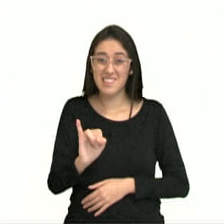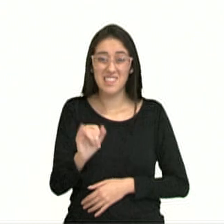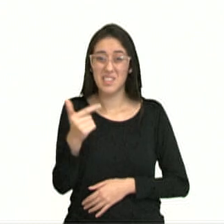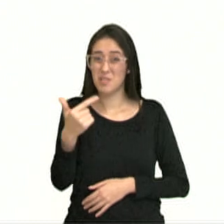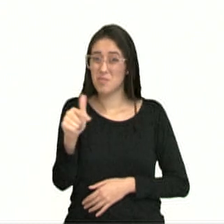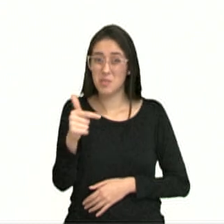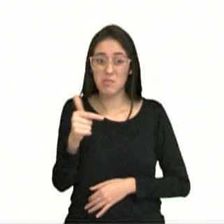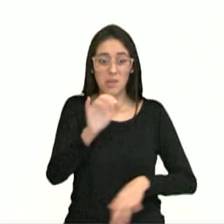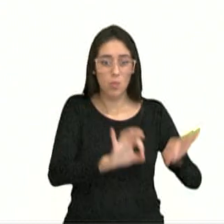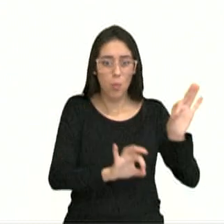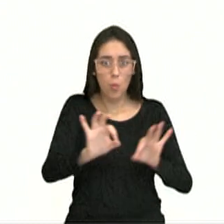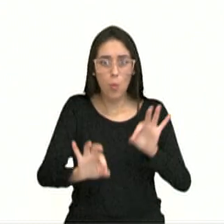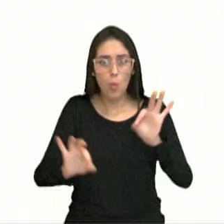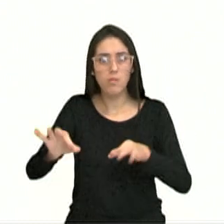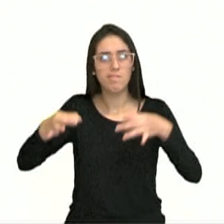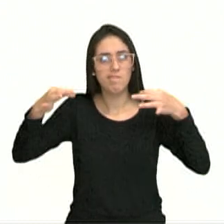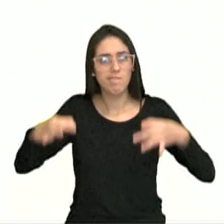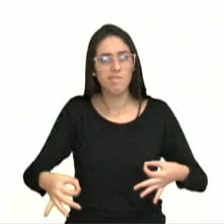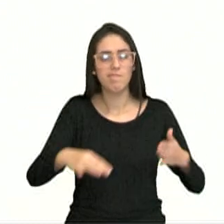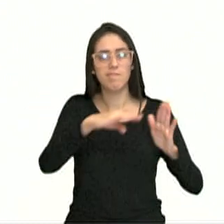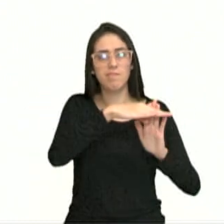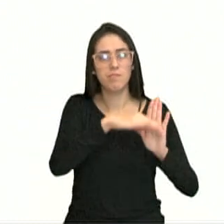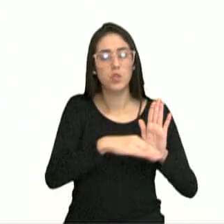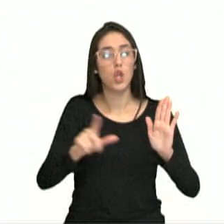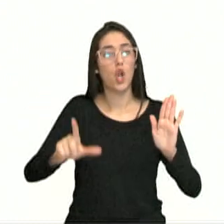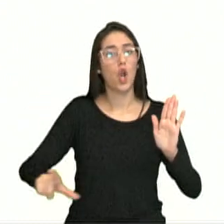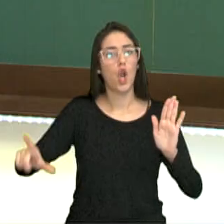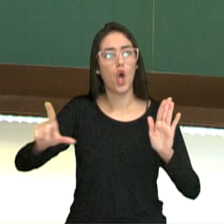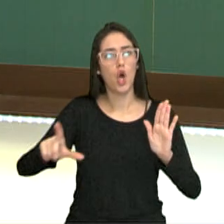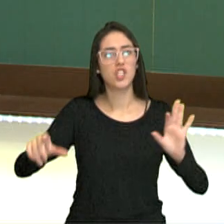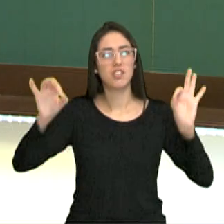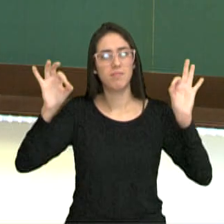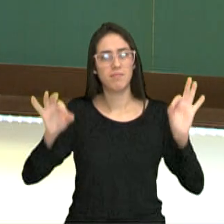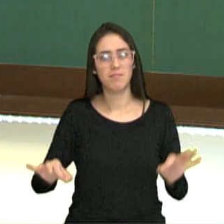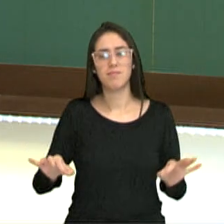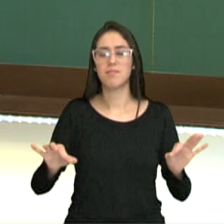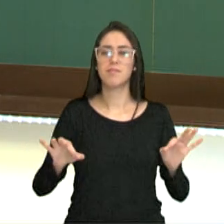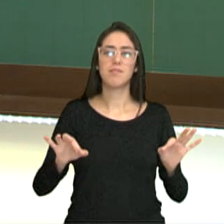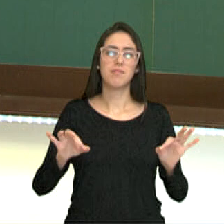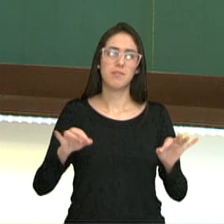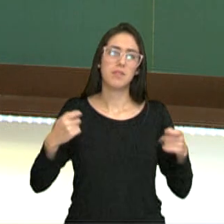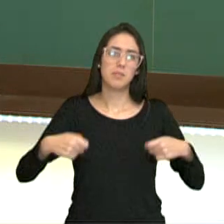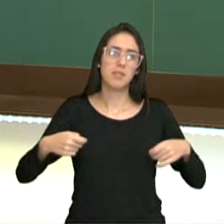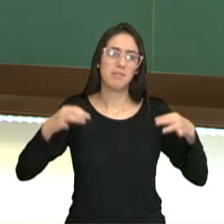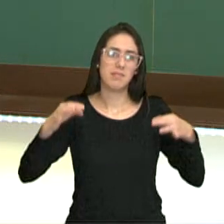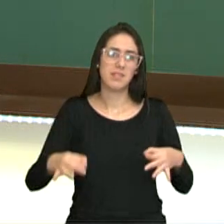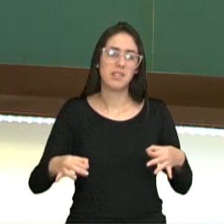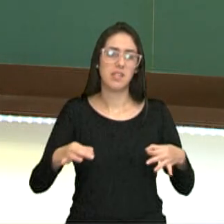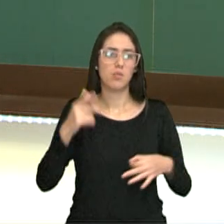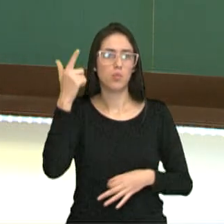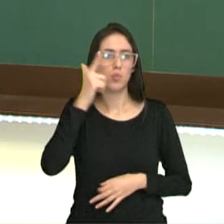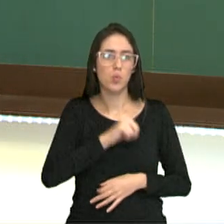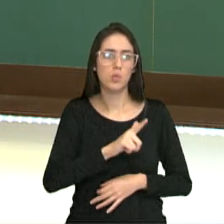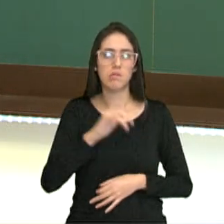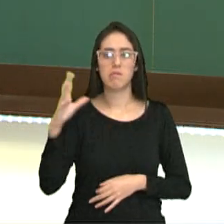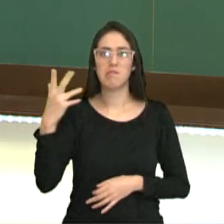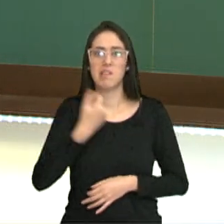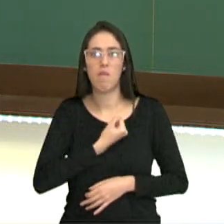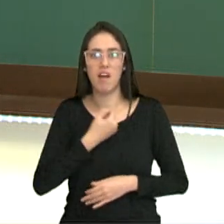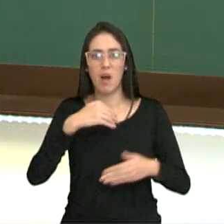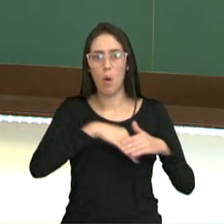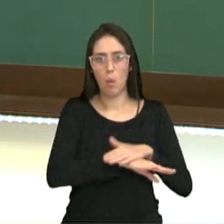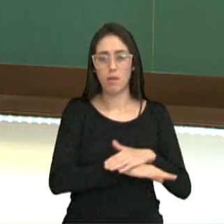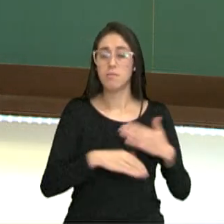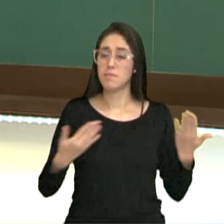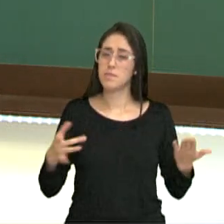fossem organizadas de forma lógica, nem pudessem ser facilmente recuperadas e relacionadas. Então,